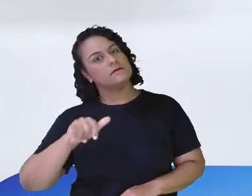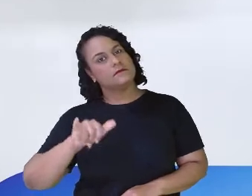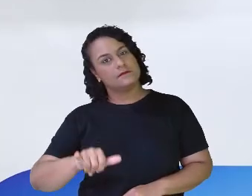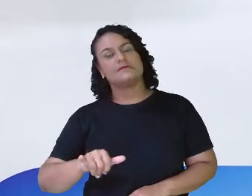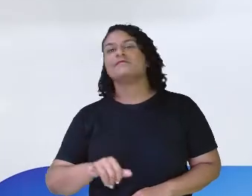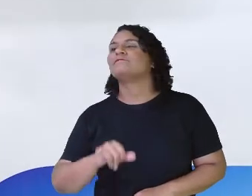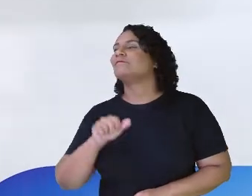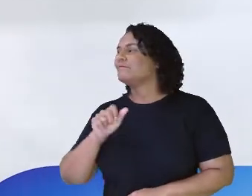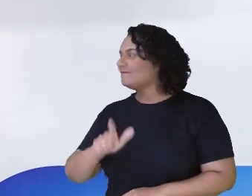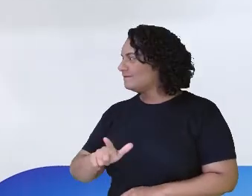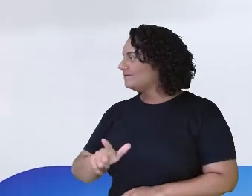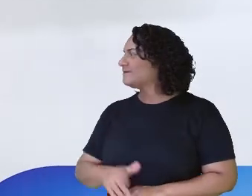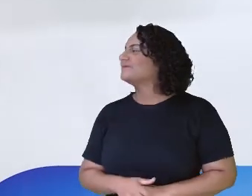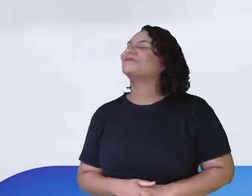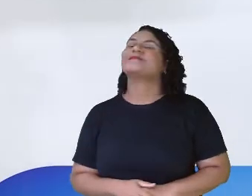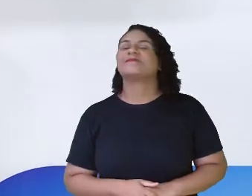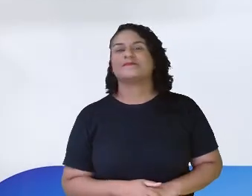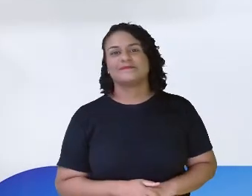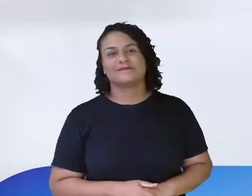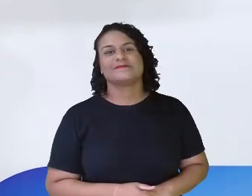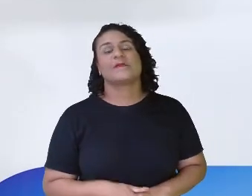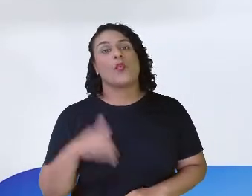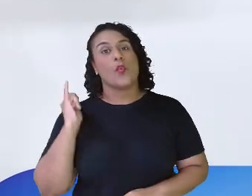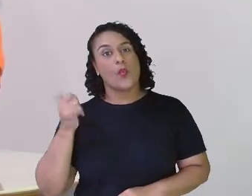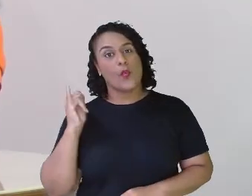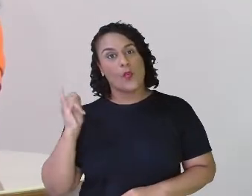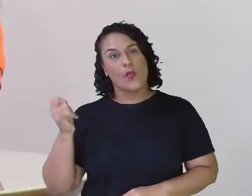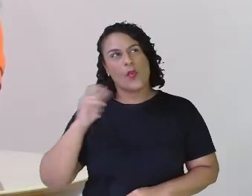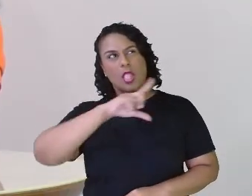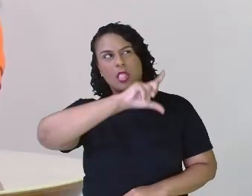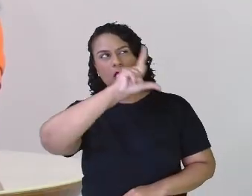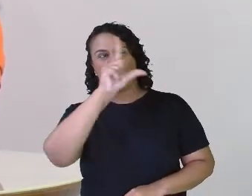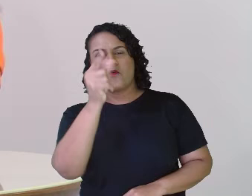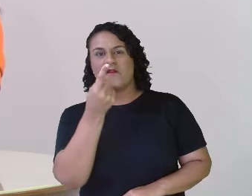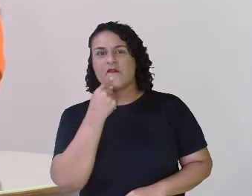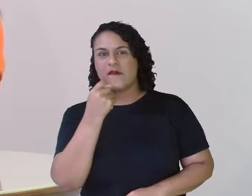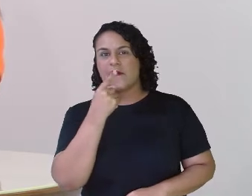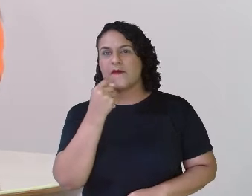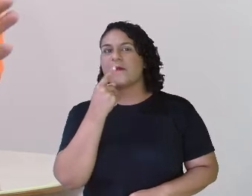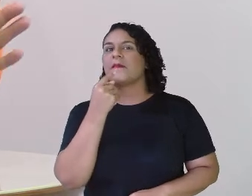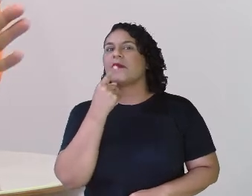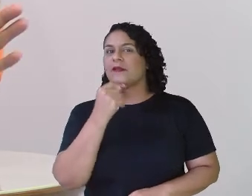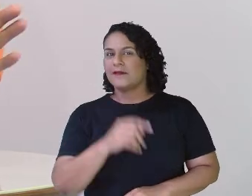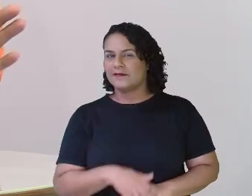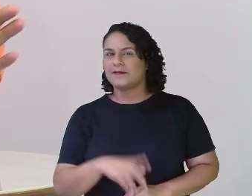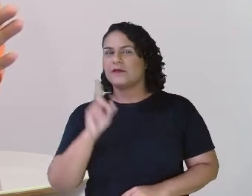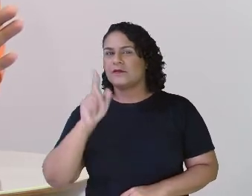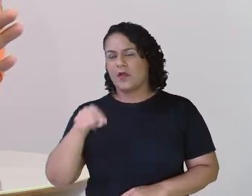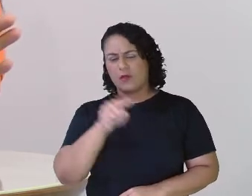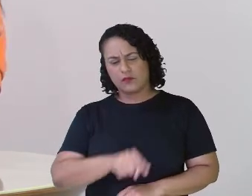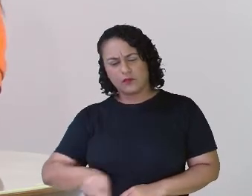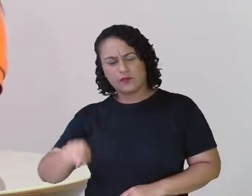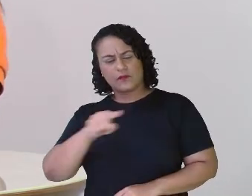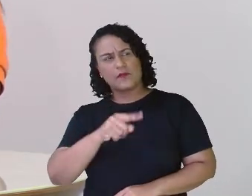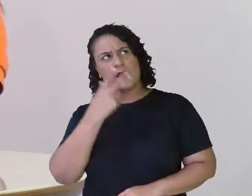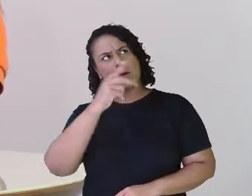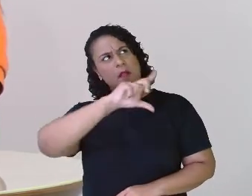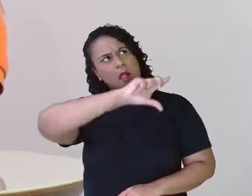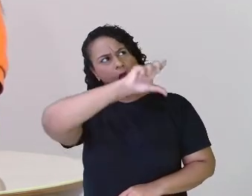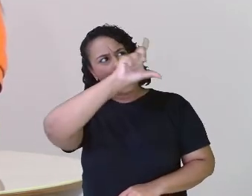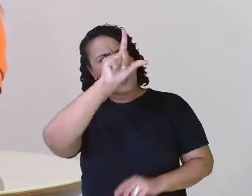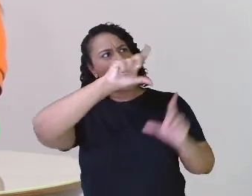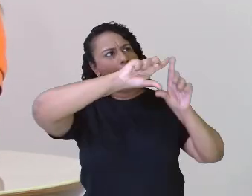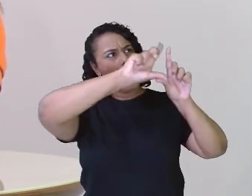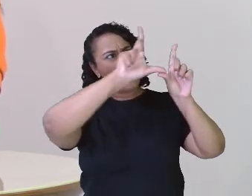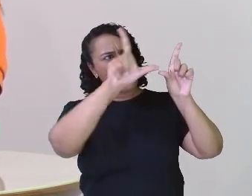lua vermelha. E aí, professora? Já estou com ideias para a sua aula, o solo. A esfera lembra a lua. Lembra a lua mas,